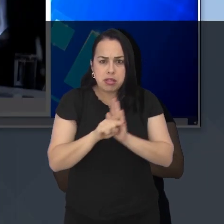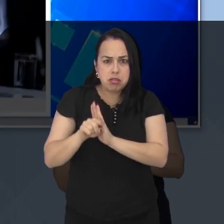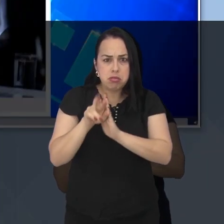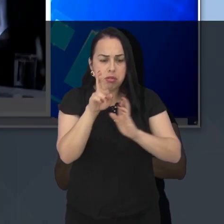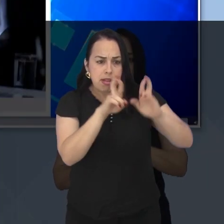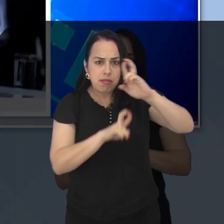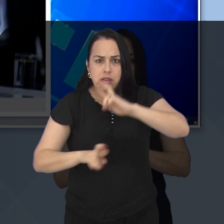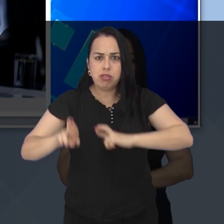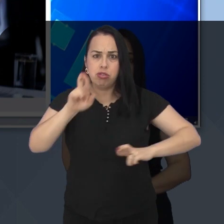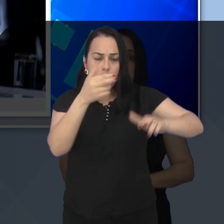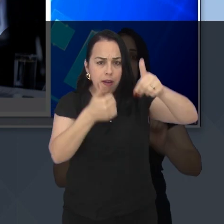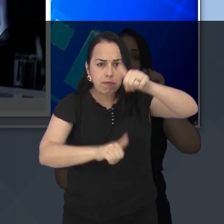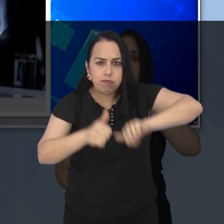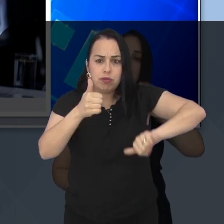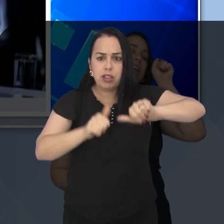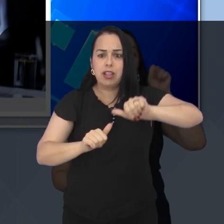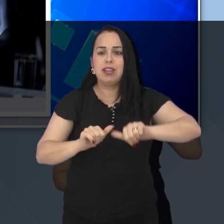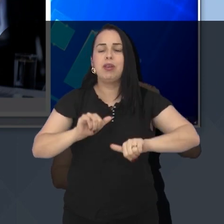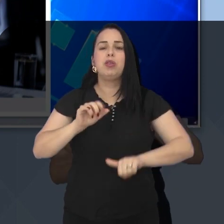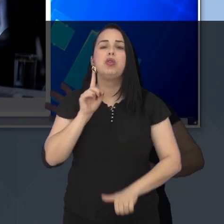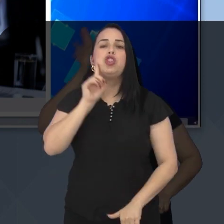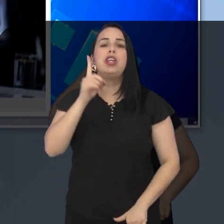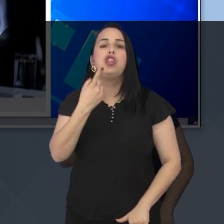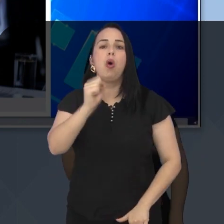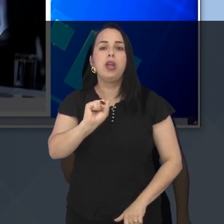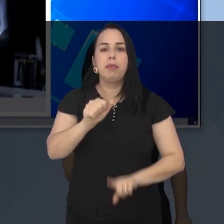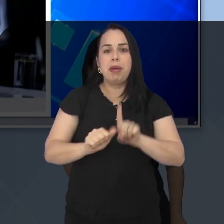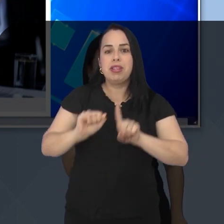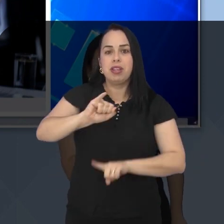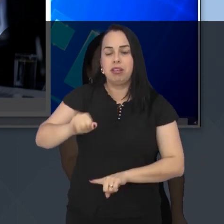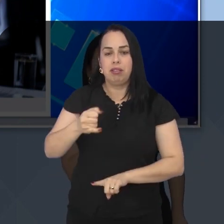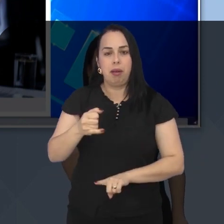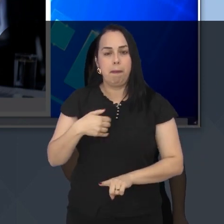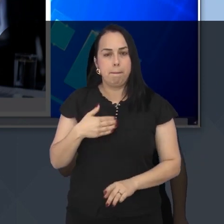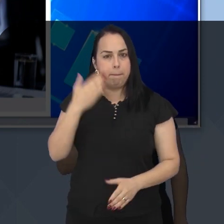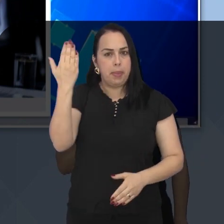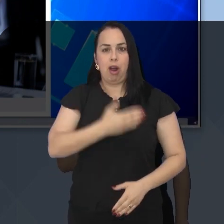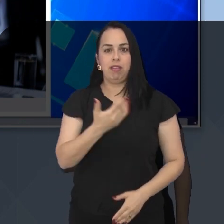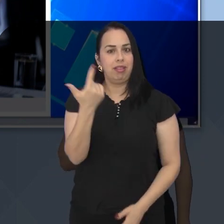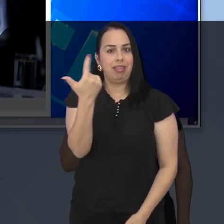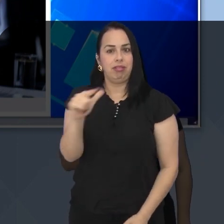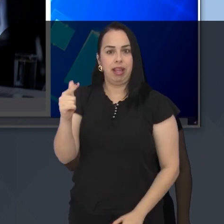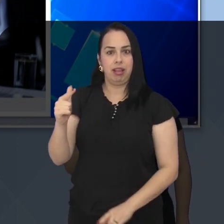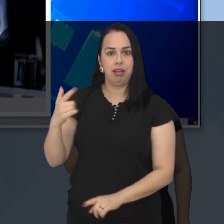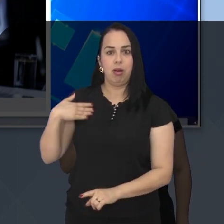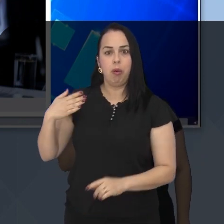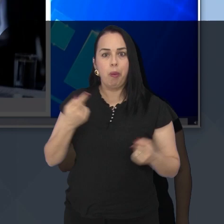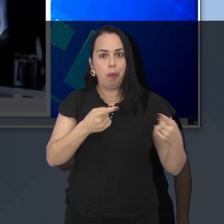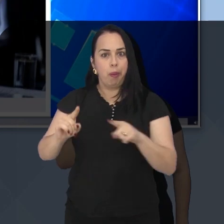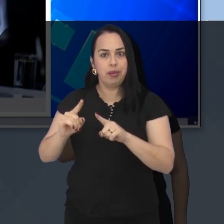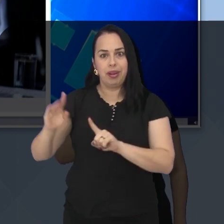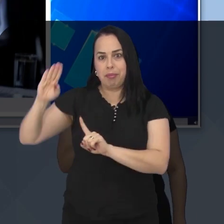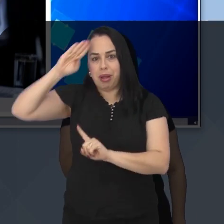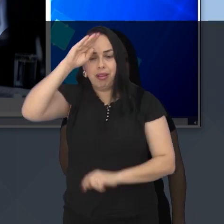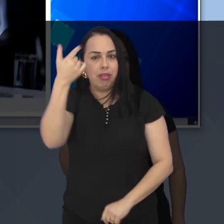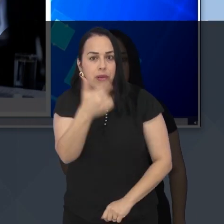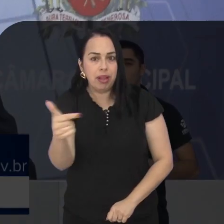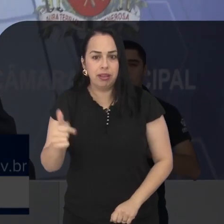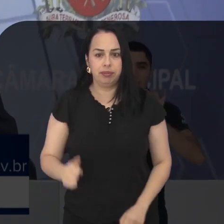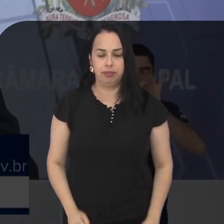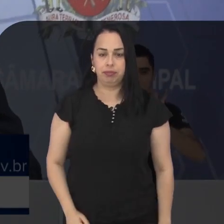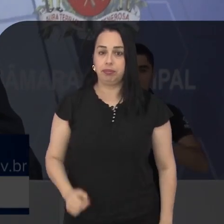no dia 8 de janeiro. Segundo o parlamentar, não haveria provas para condenar o ex-presidente Jair Bolsonaro pelos